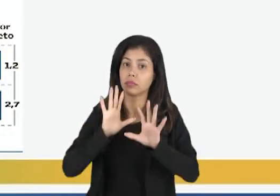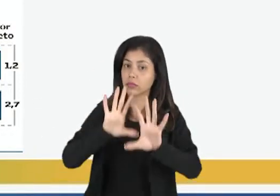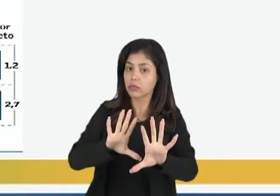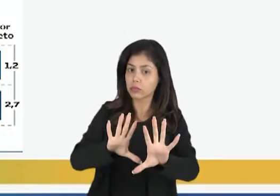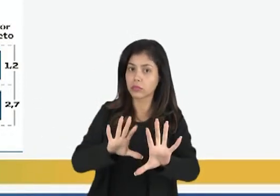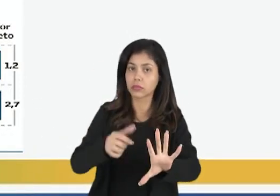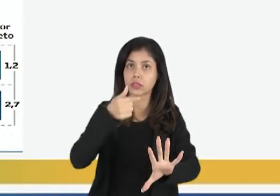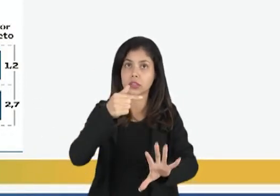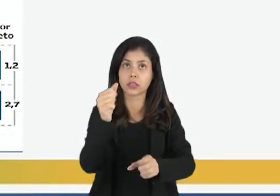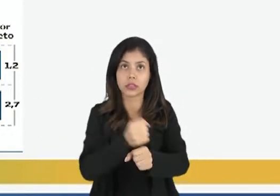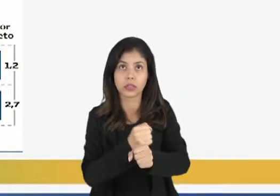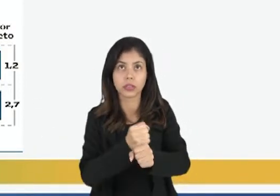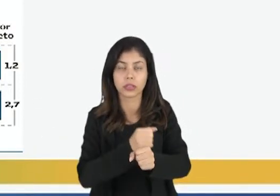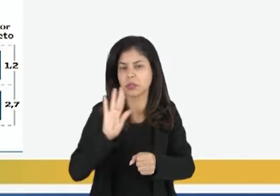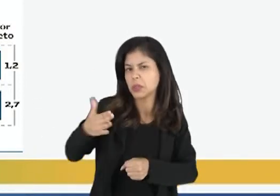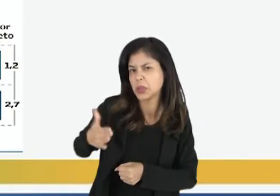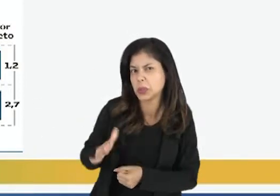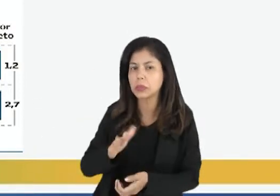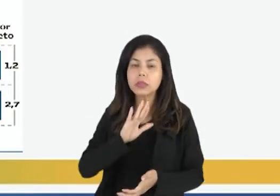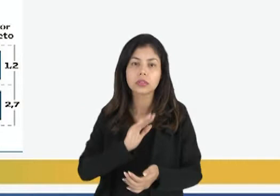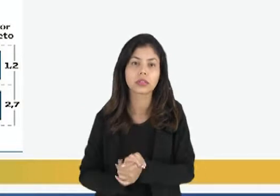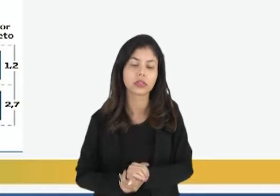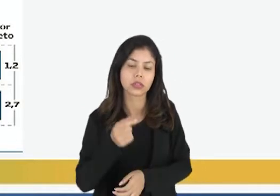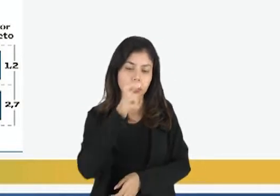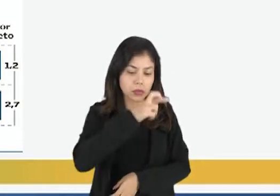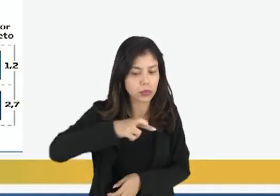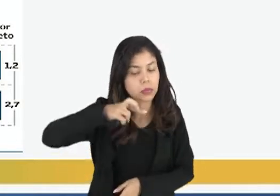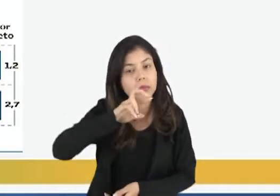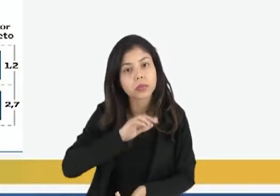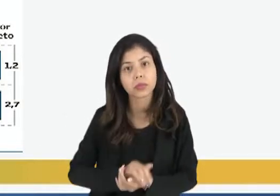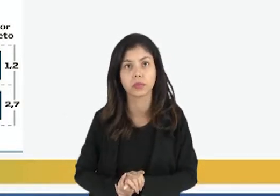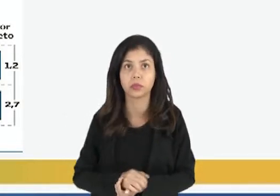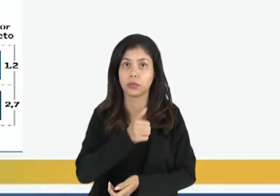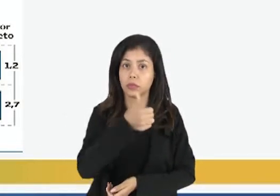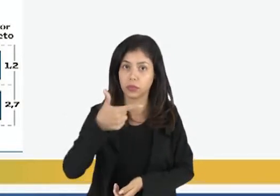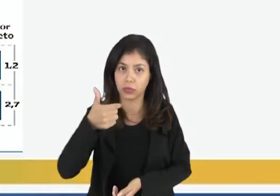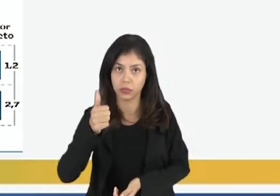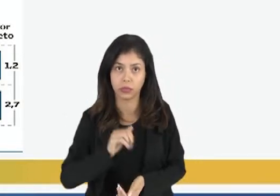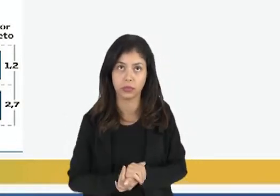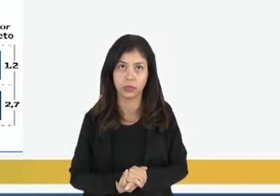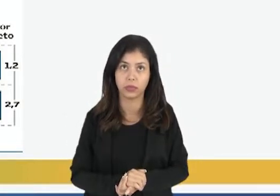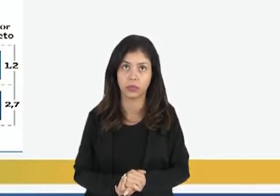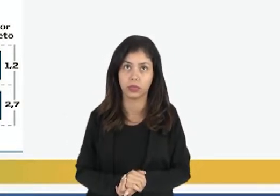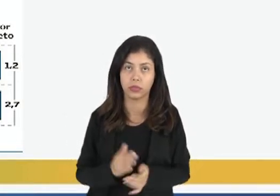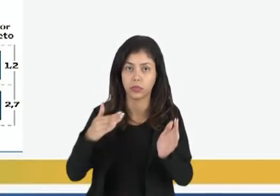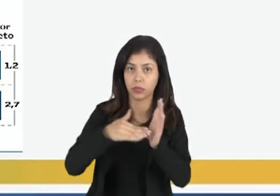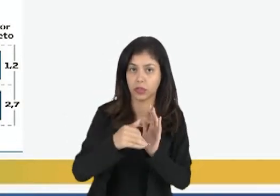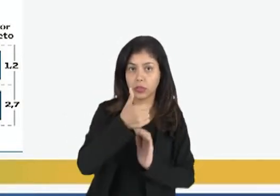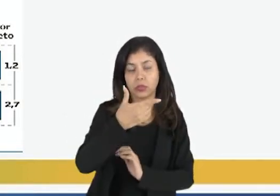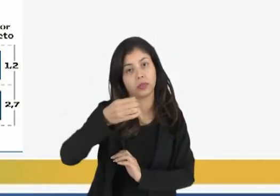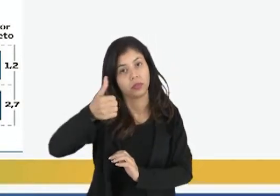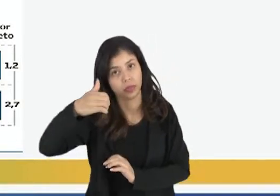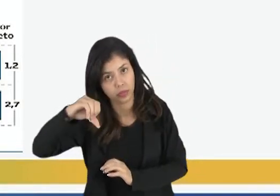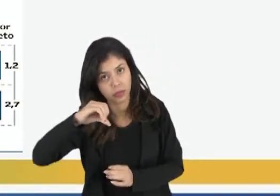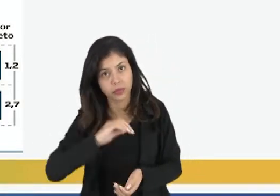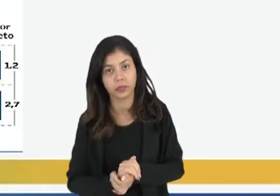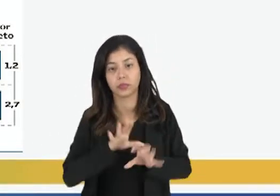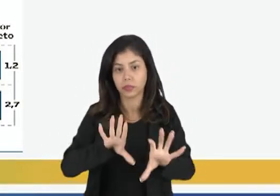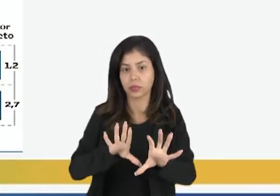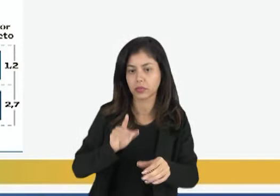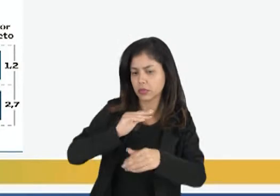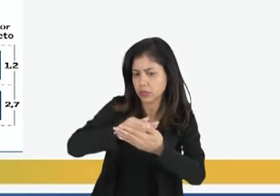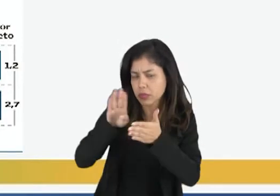em 7 anos, que é exatamente esse período que fizemos análise, 2012 a 2019. E aí